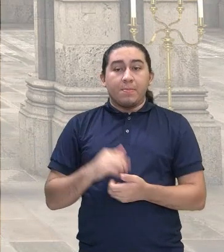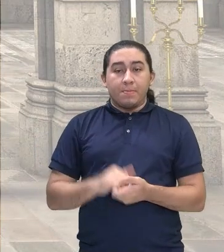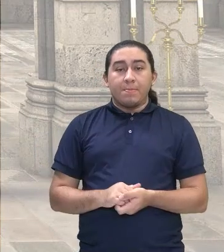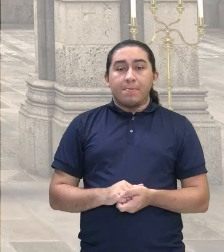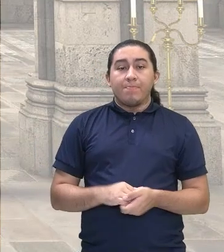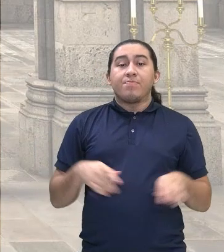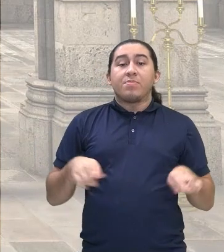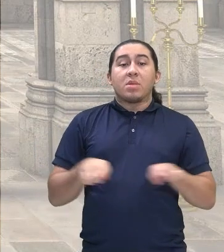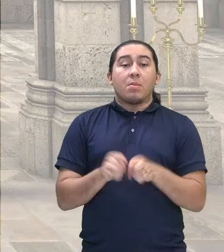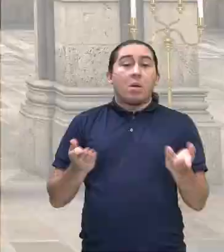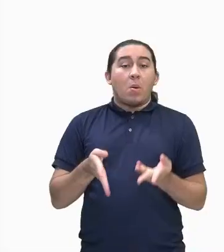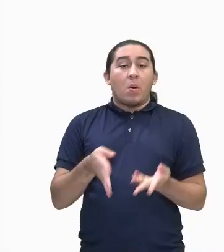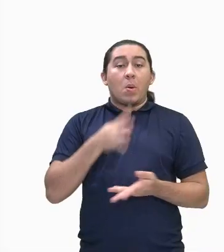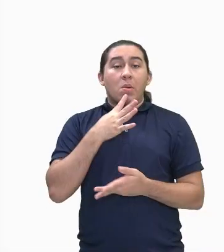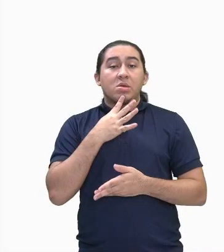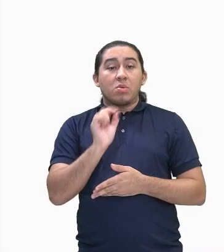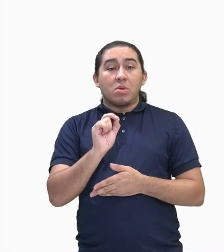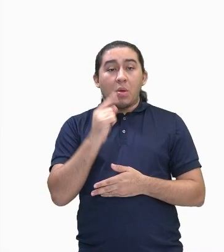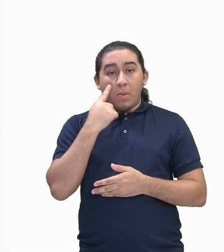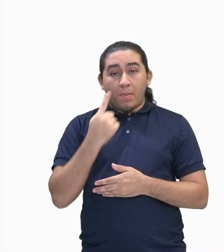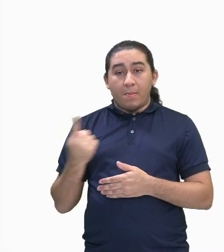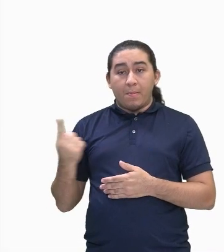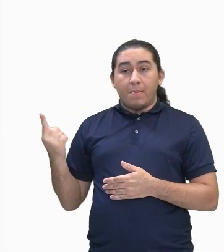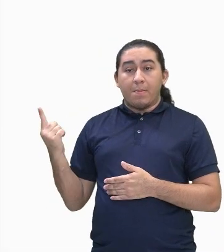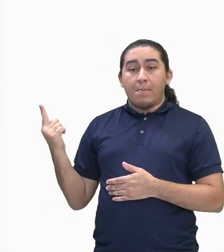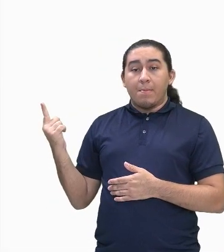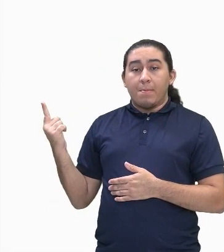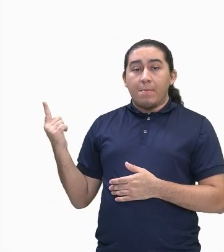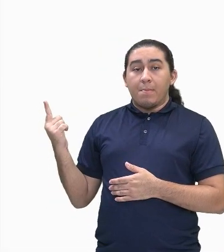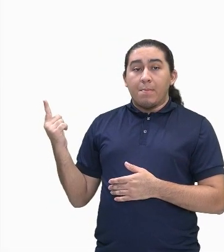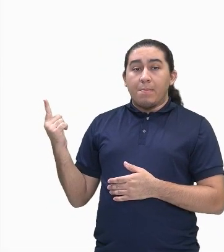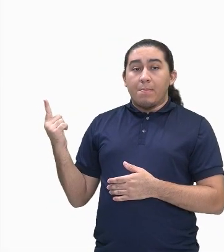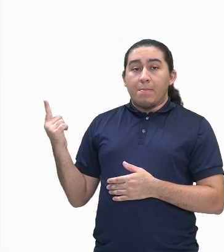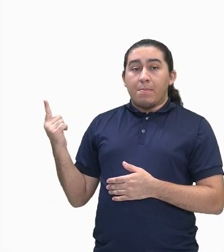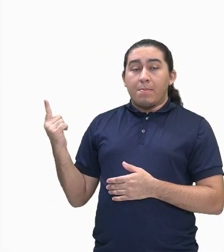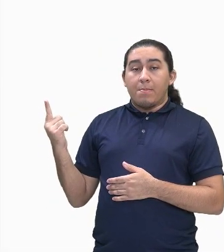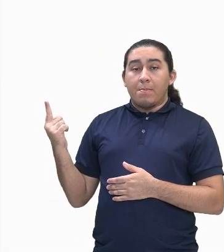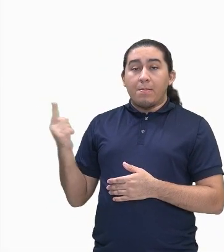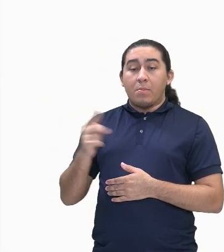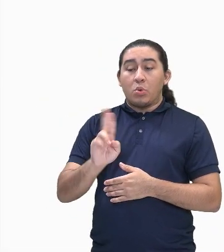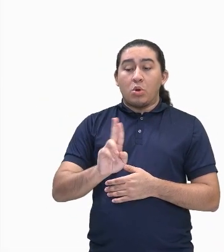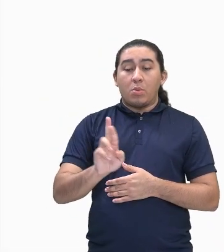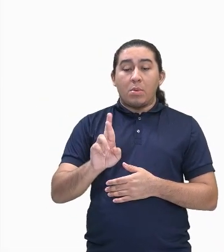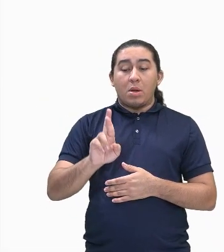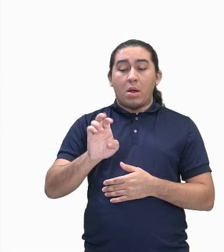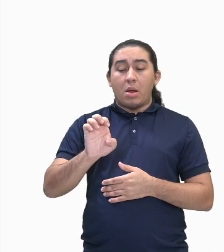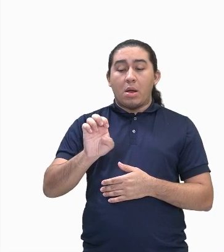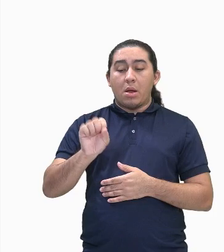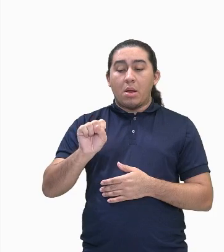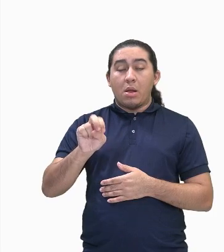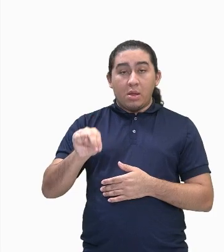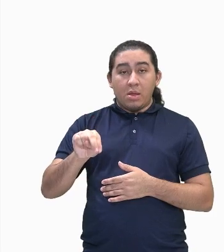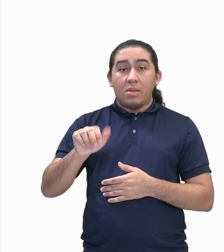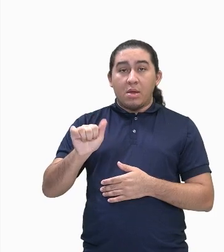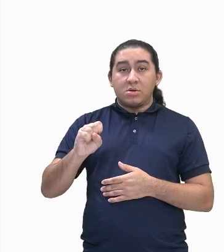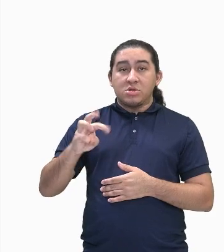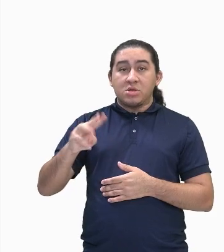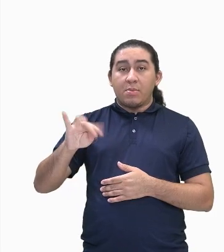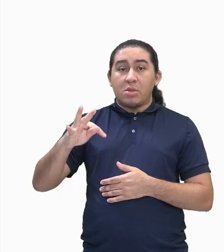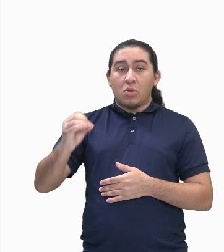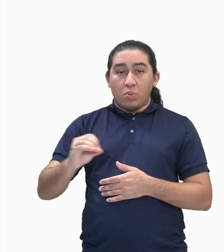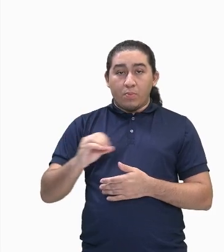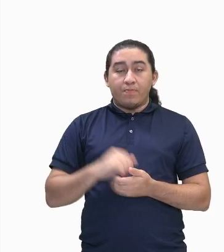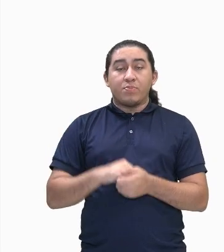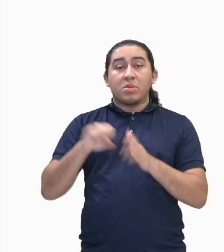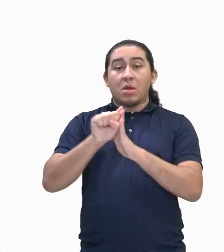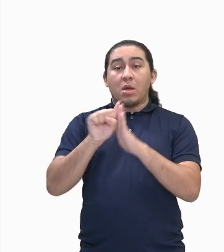agora conhecer o Renascimento. O Renascimento é do século XIV ao fim do